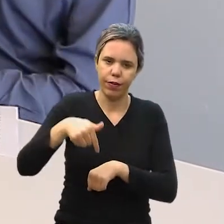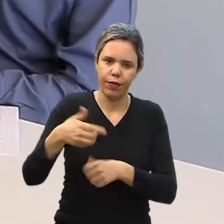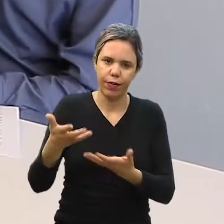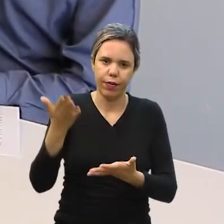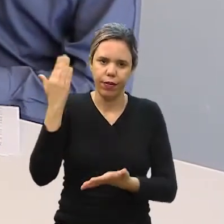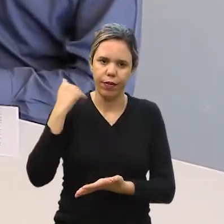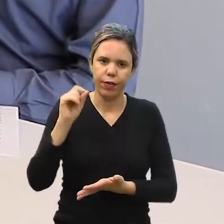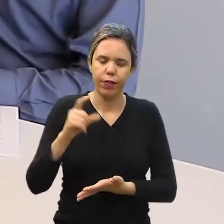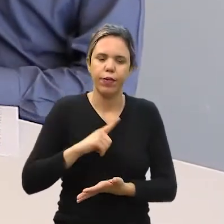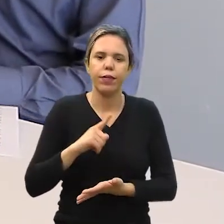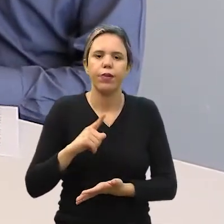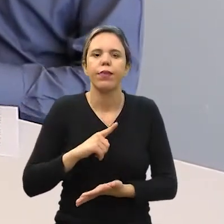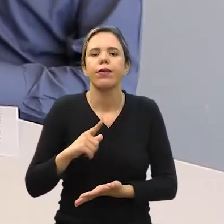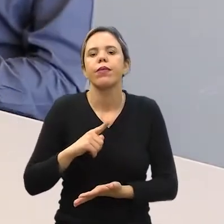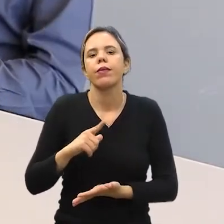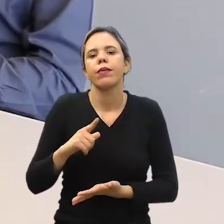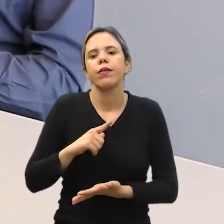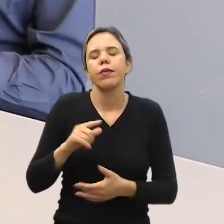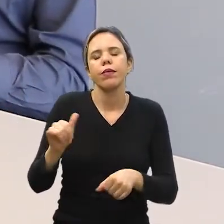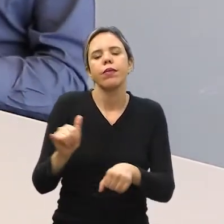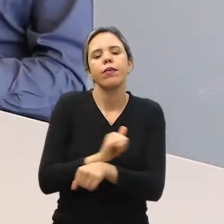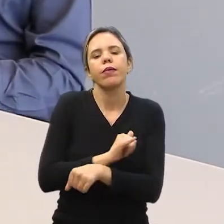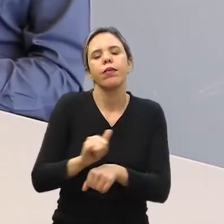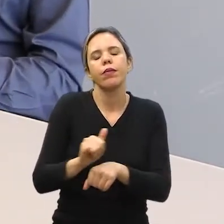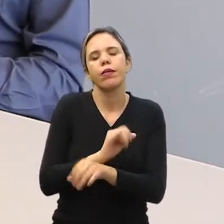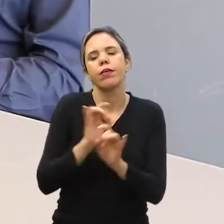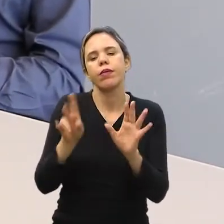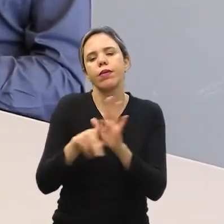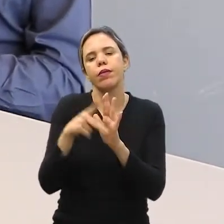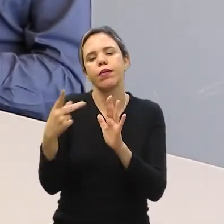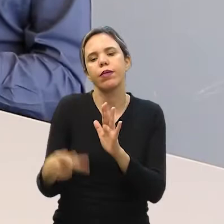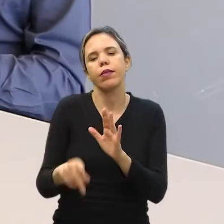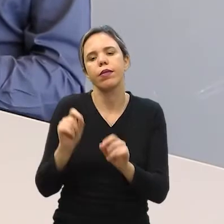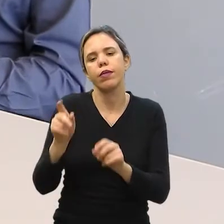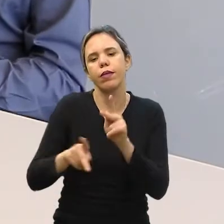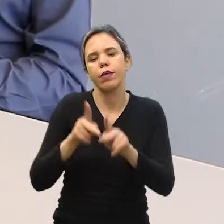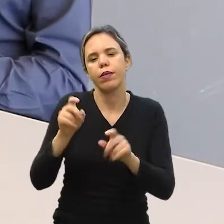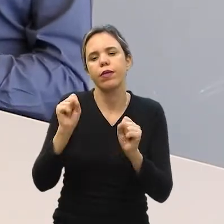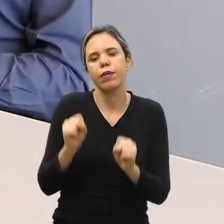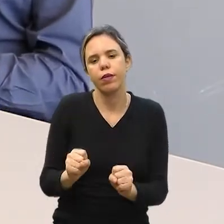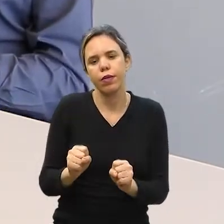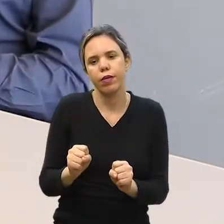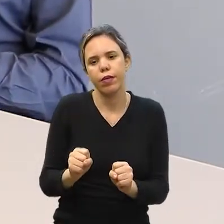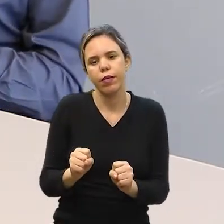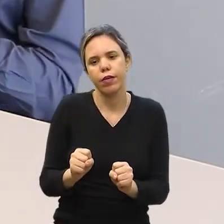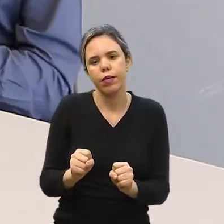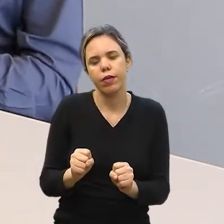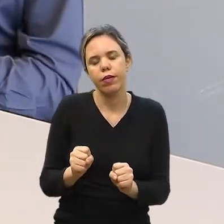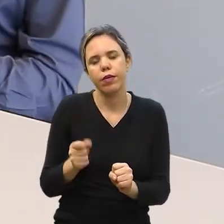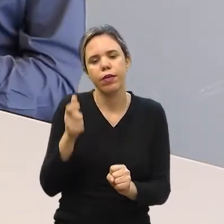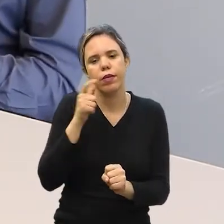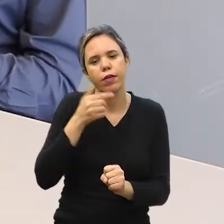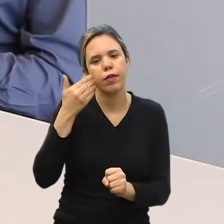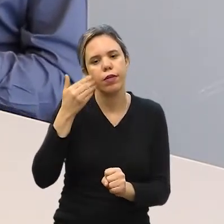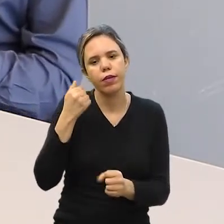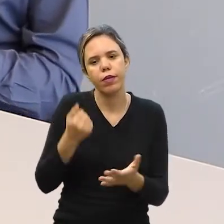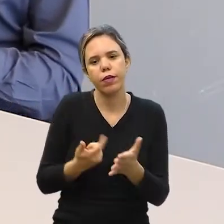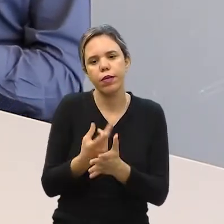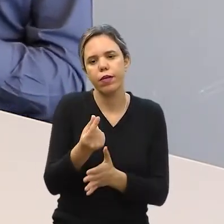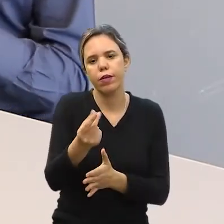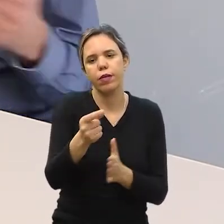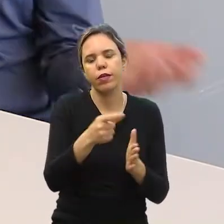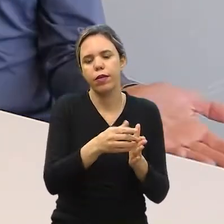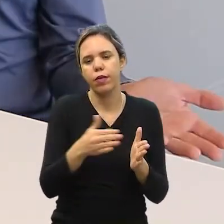queremos saber, existe alguma estratégia específica para que a pessoa possa adquirir esse bem